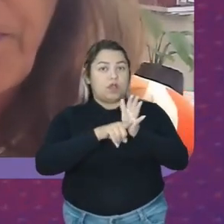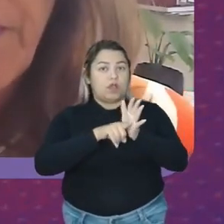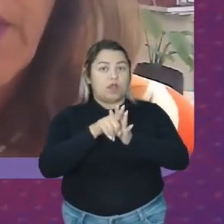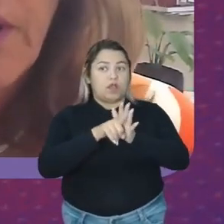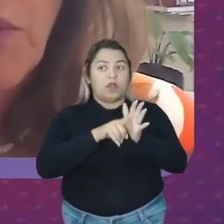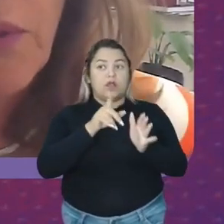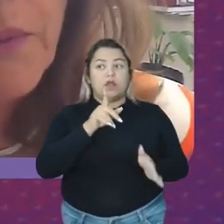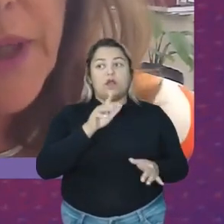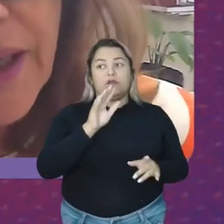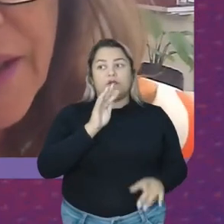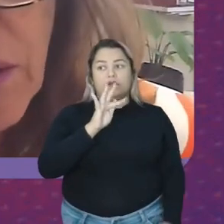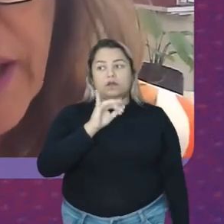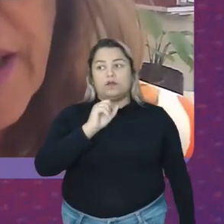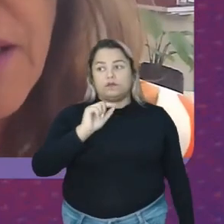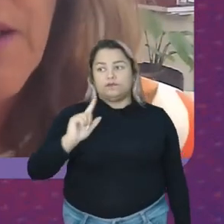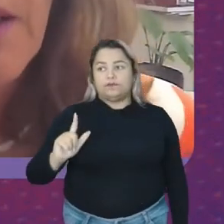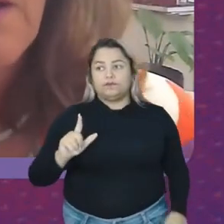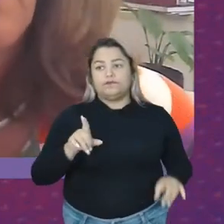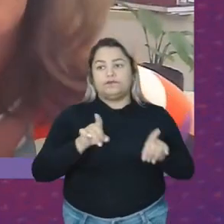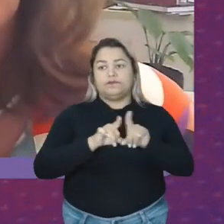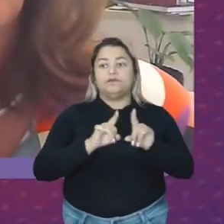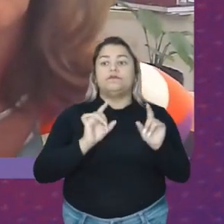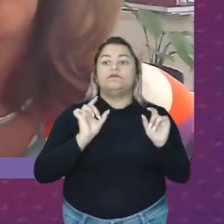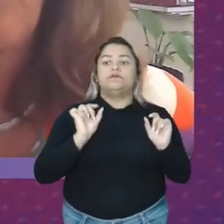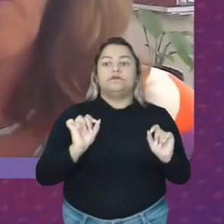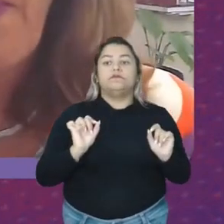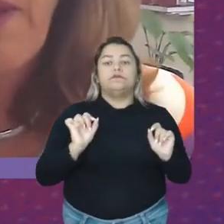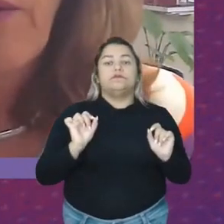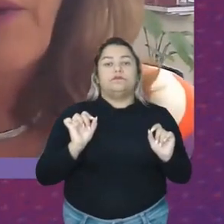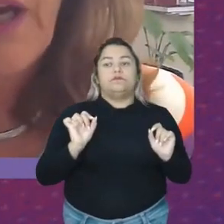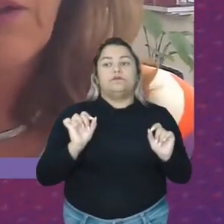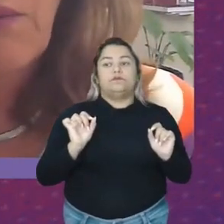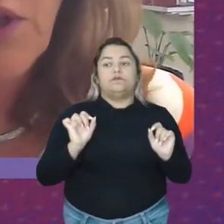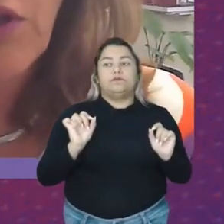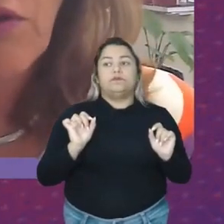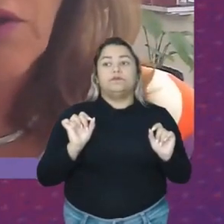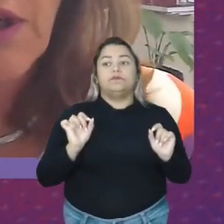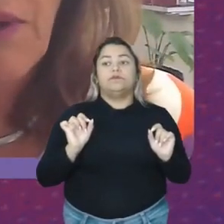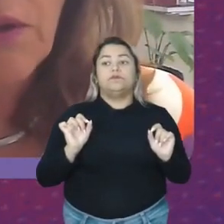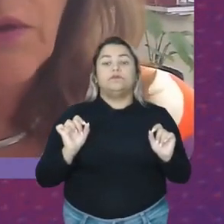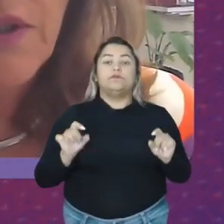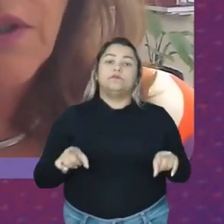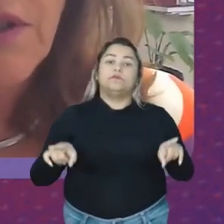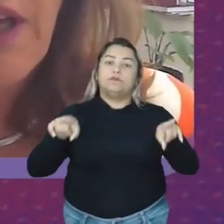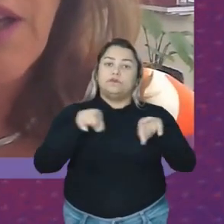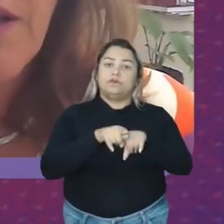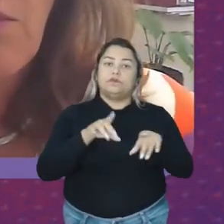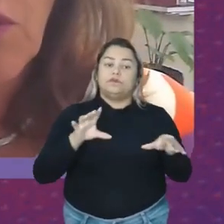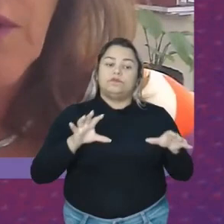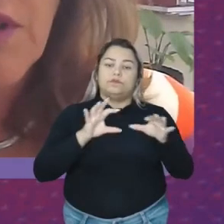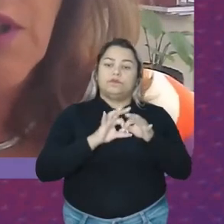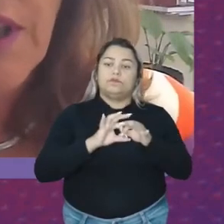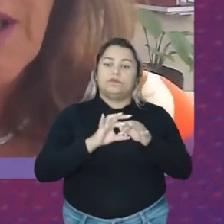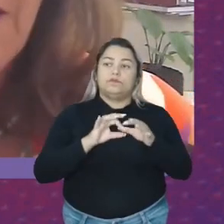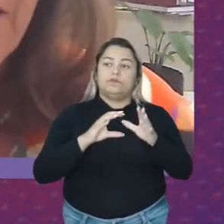federal. Meu nome é Maria Helena Guarese, eu sou filiada ao Partido dos Trabalhadores